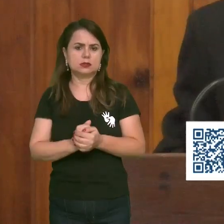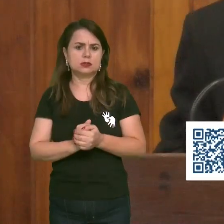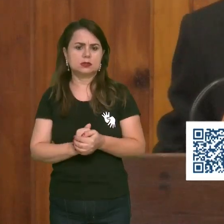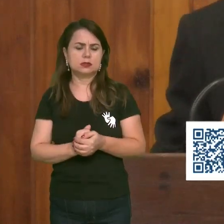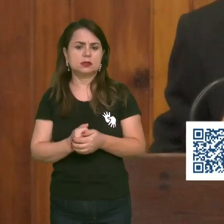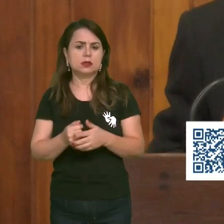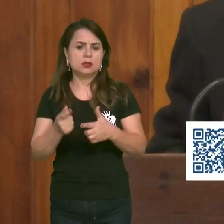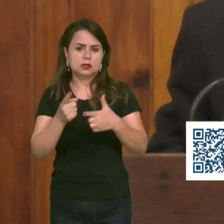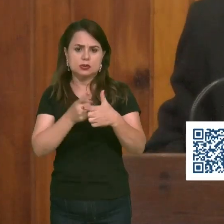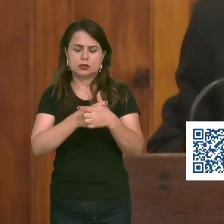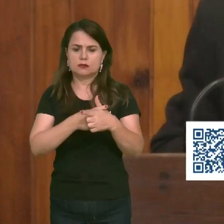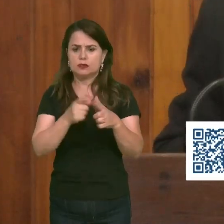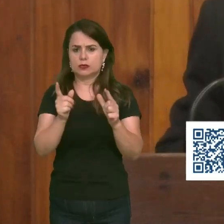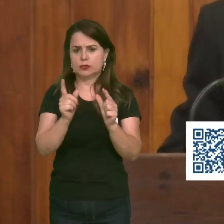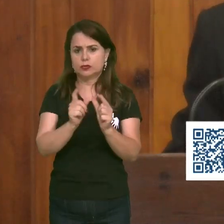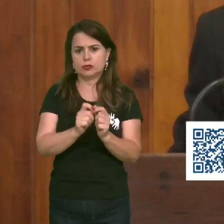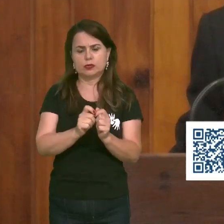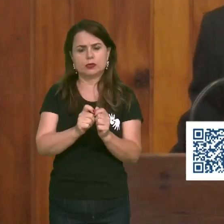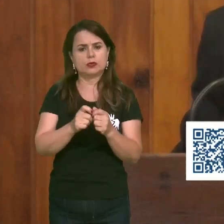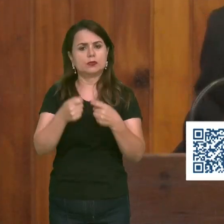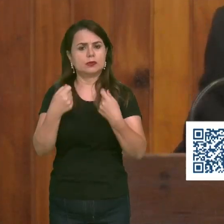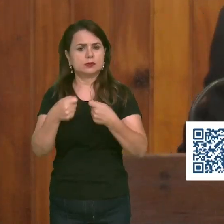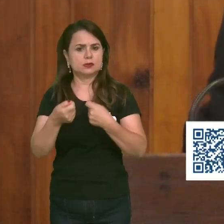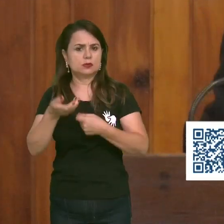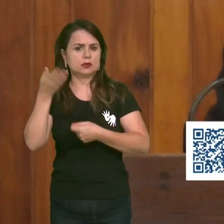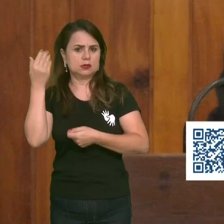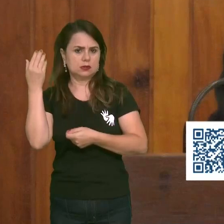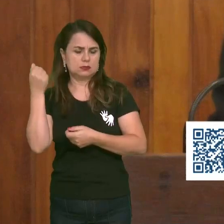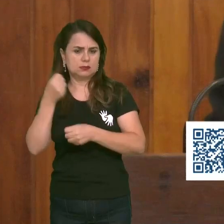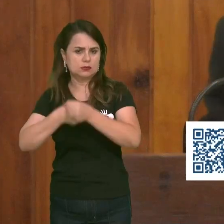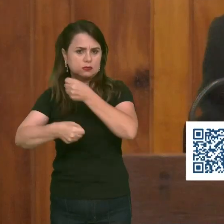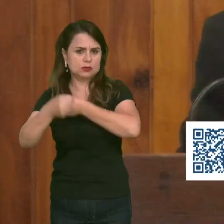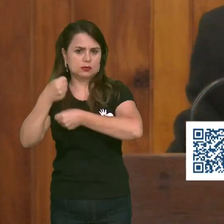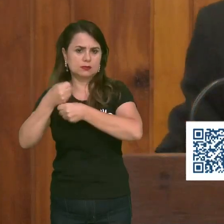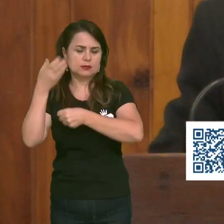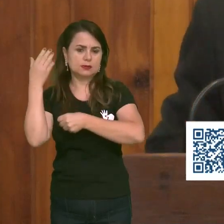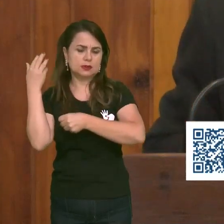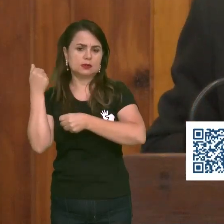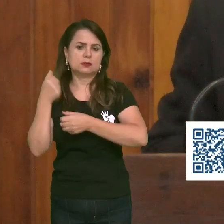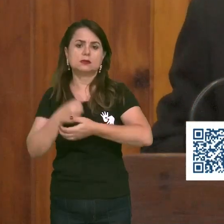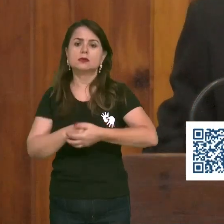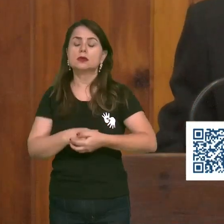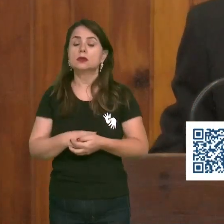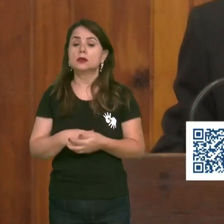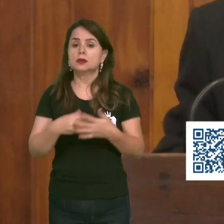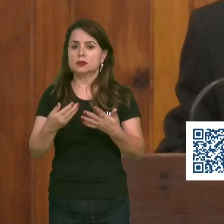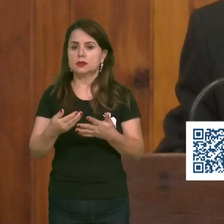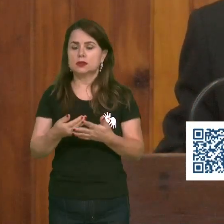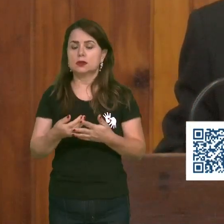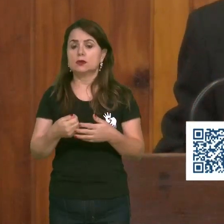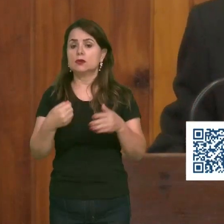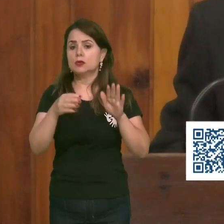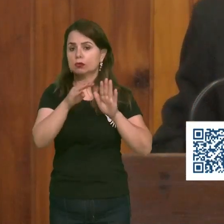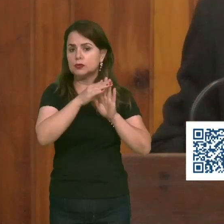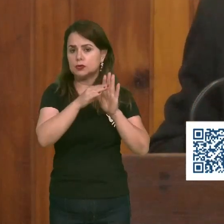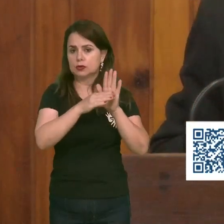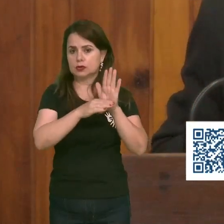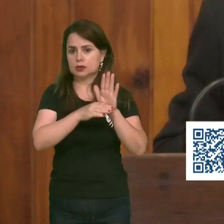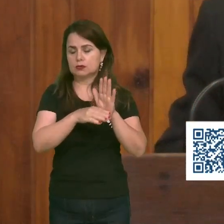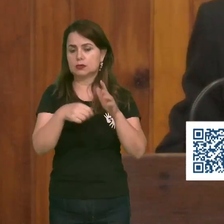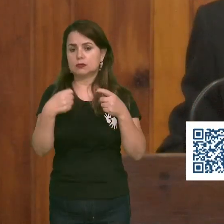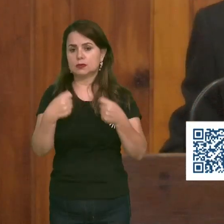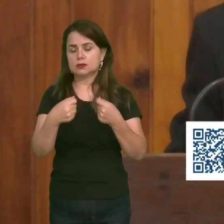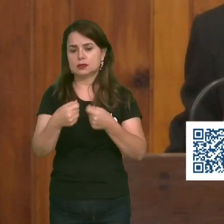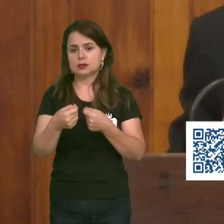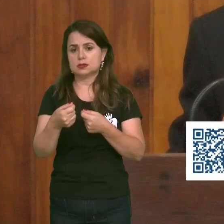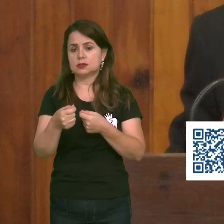adesão de vários mariliense Vereador Danilo da Saúde Vereador a vantagem desse tipo de programa é o momento da receita